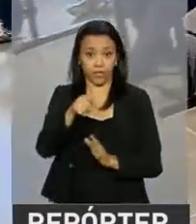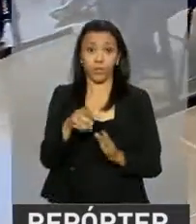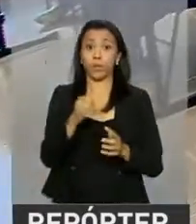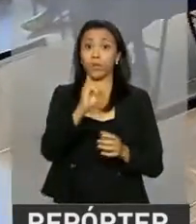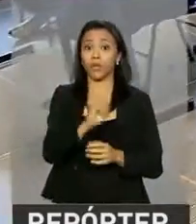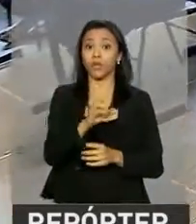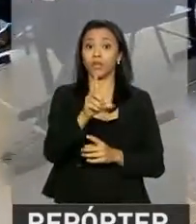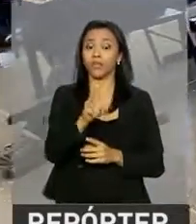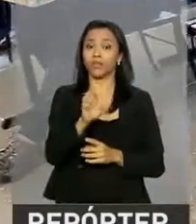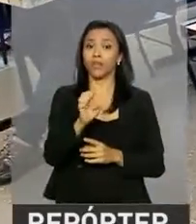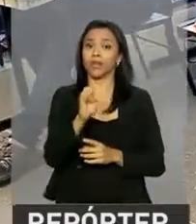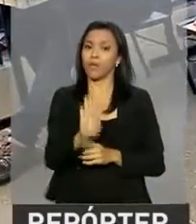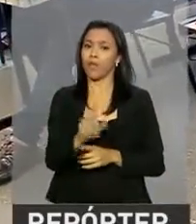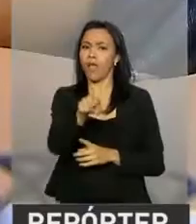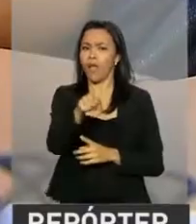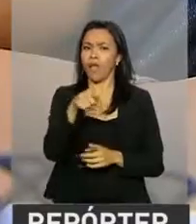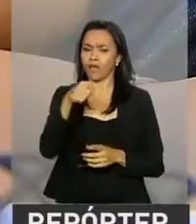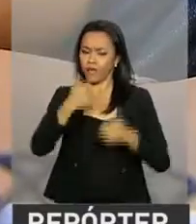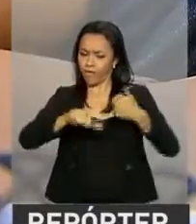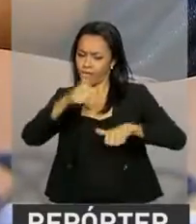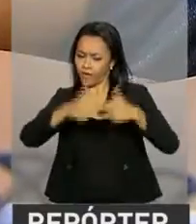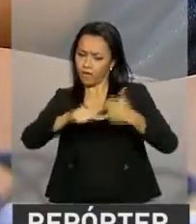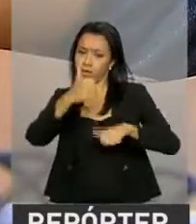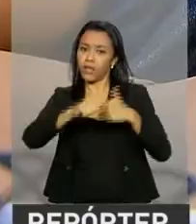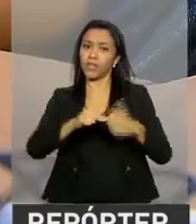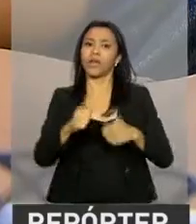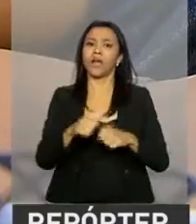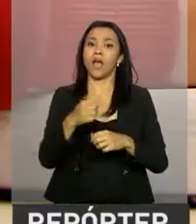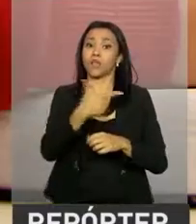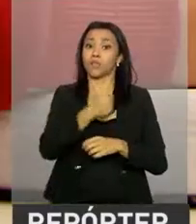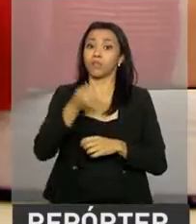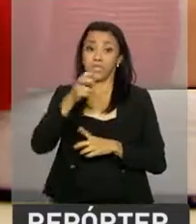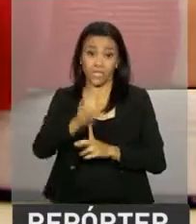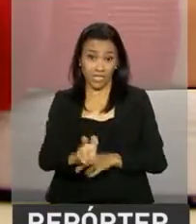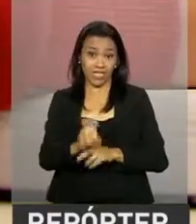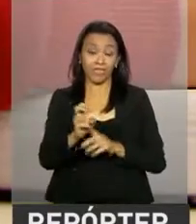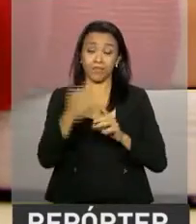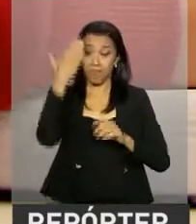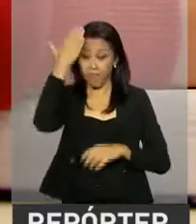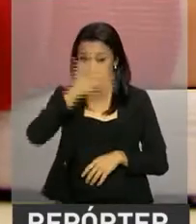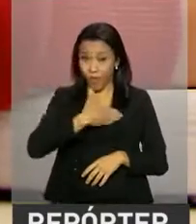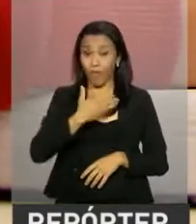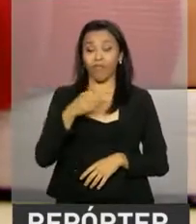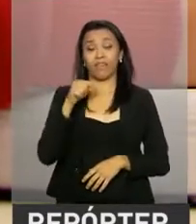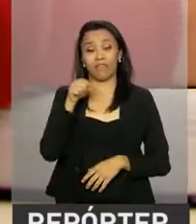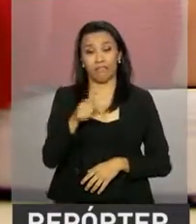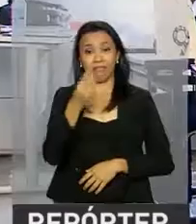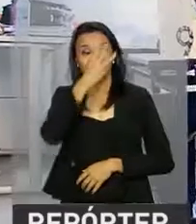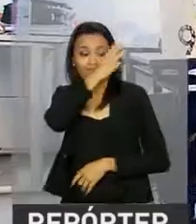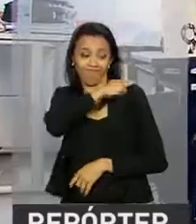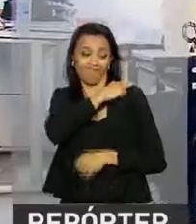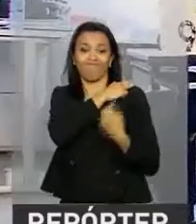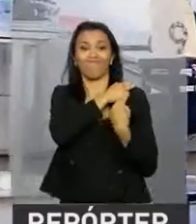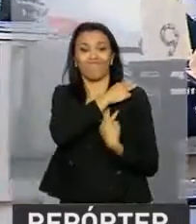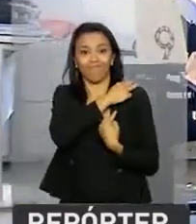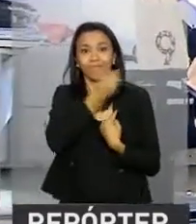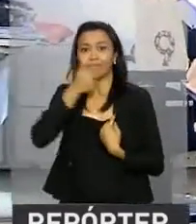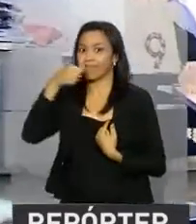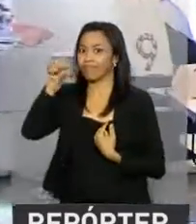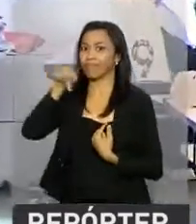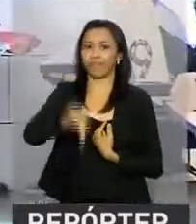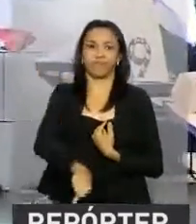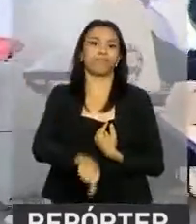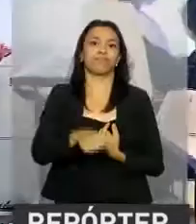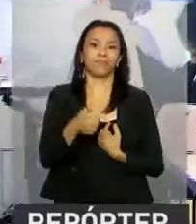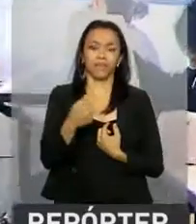o desenvolvimento da educação básica, referentes a 2015, mostram que essa etapa do ensino tem a situação mais